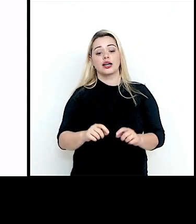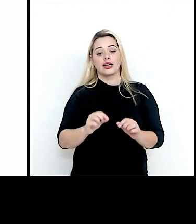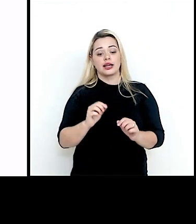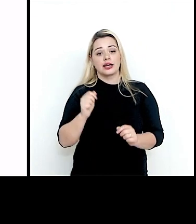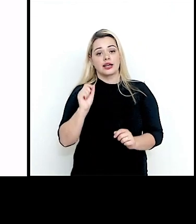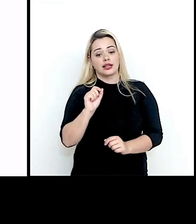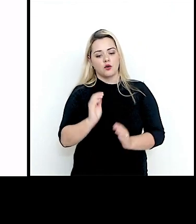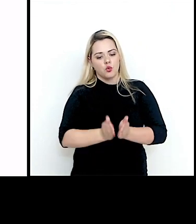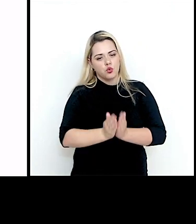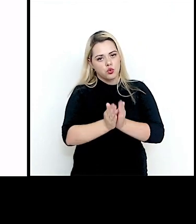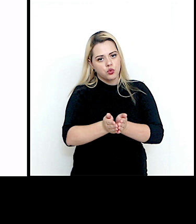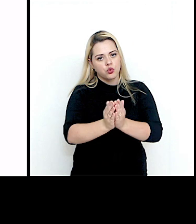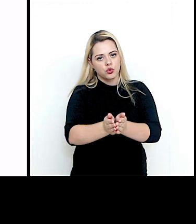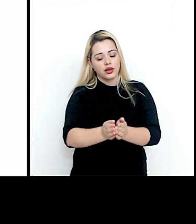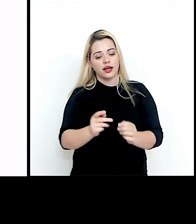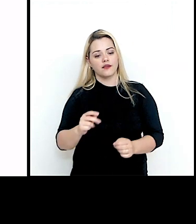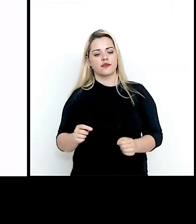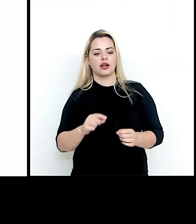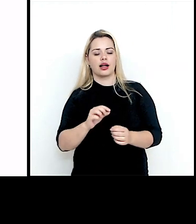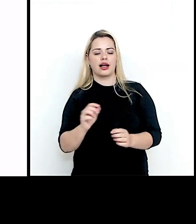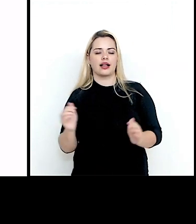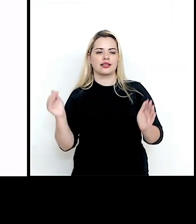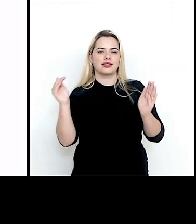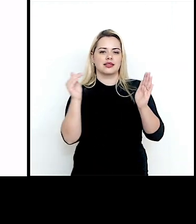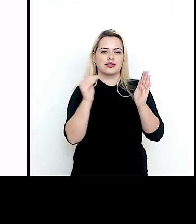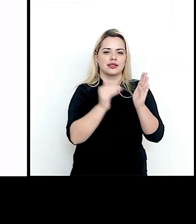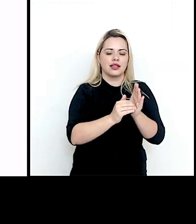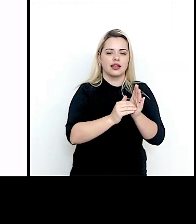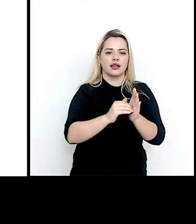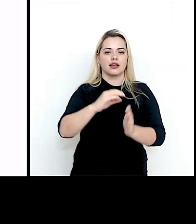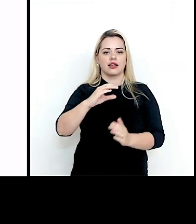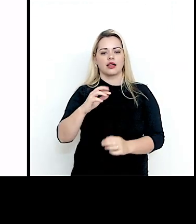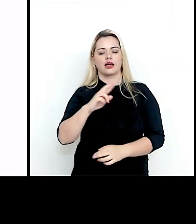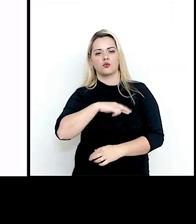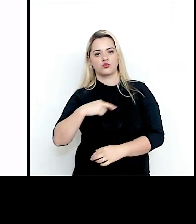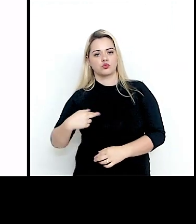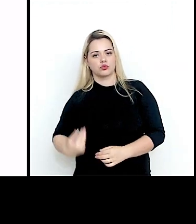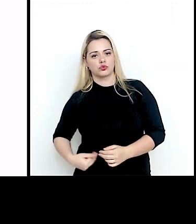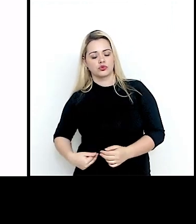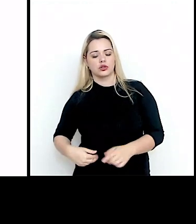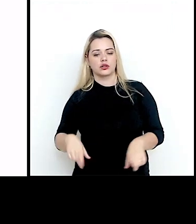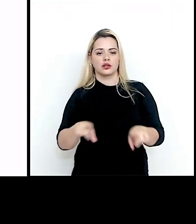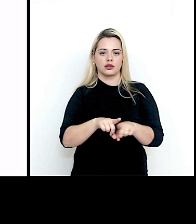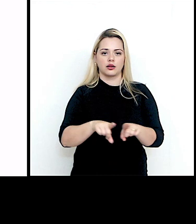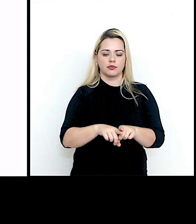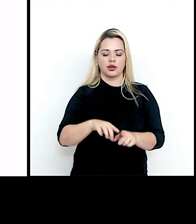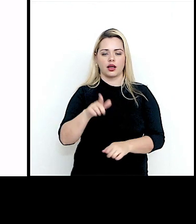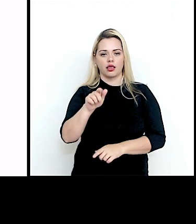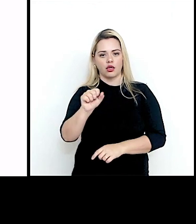Cazaquistão e vai dar aqui na China aqui embaixo nós temos um gasoduto que também